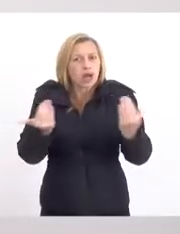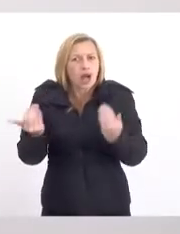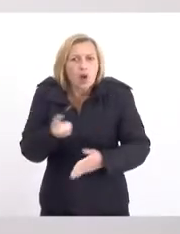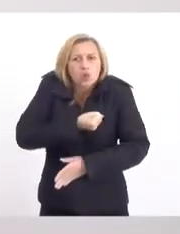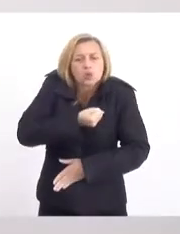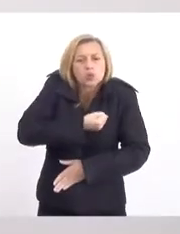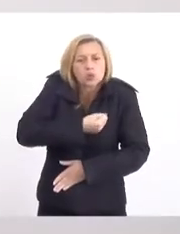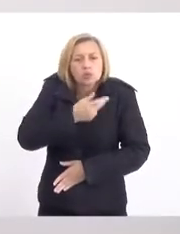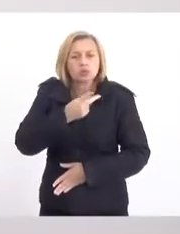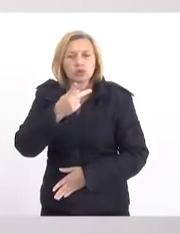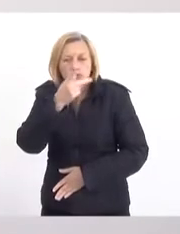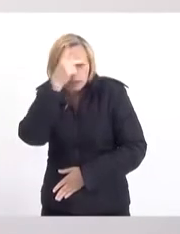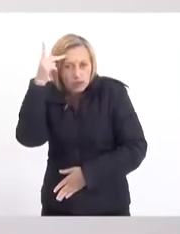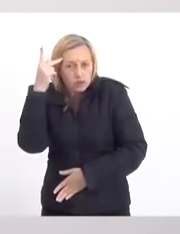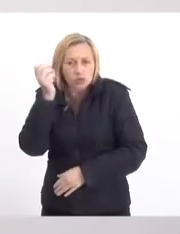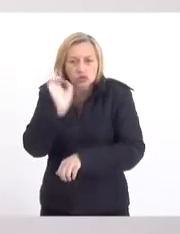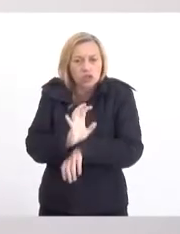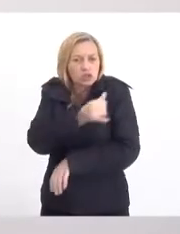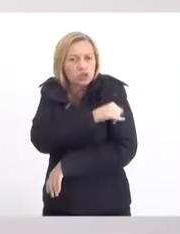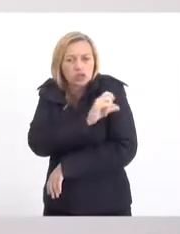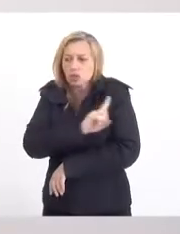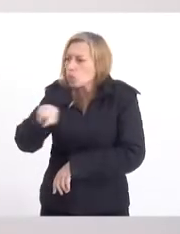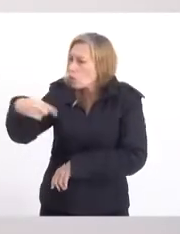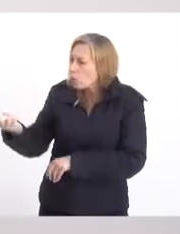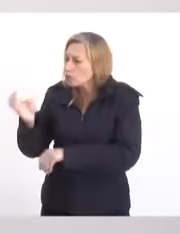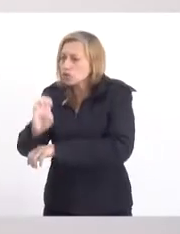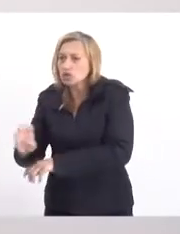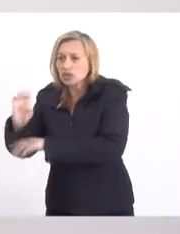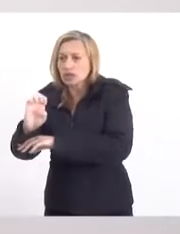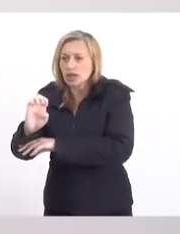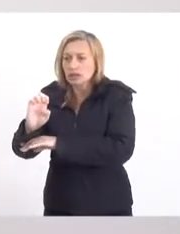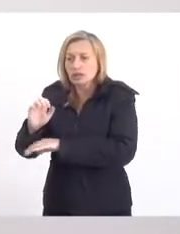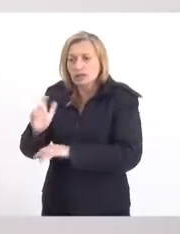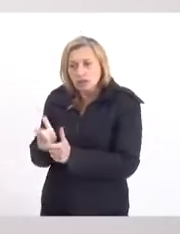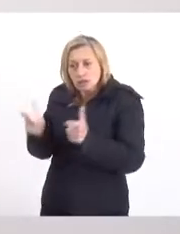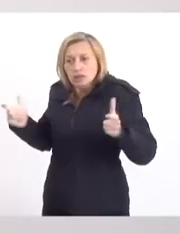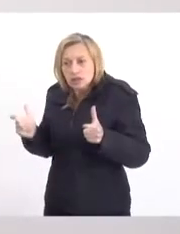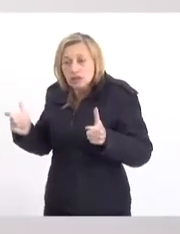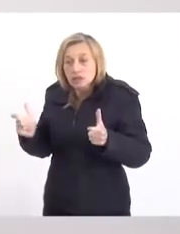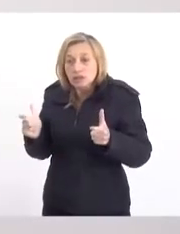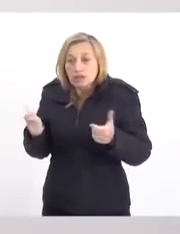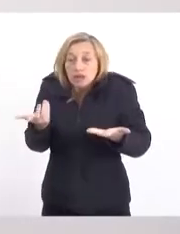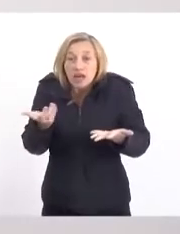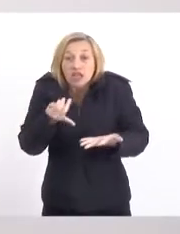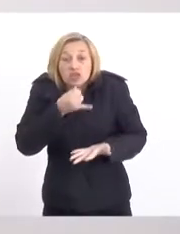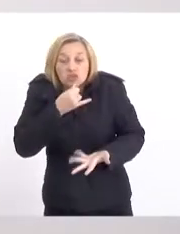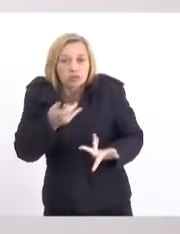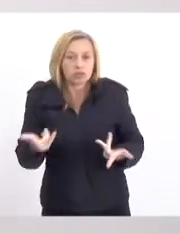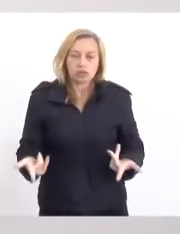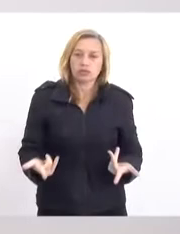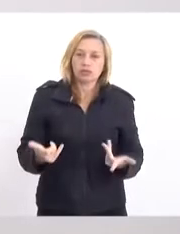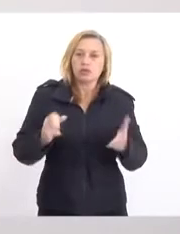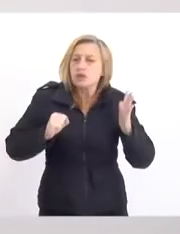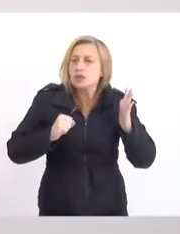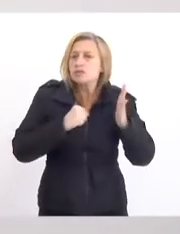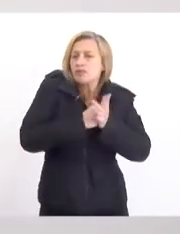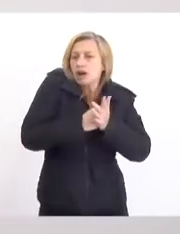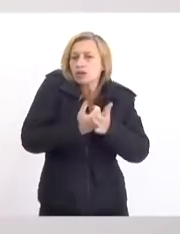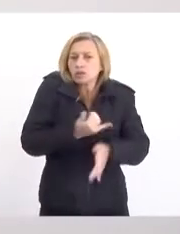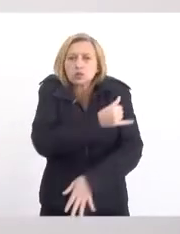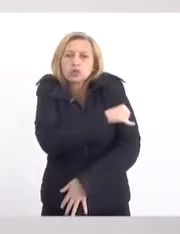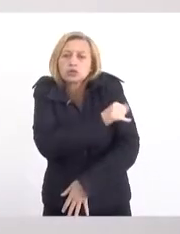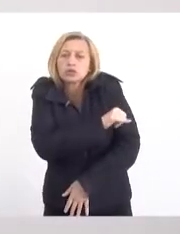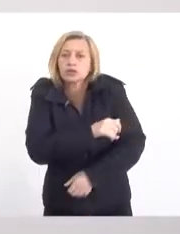número da população do estado do Rio de Janeiro com outros estados maiores, é escandaloso. O impacto no Rio de